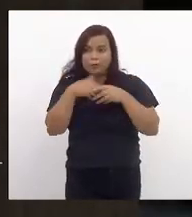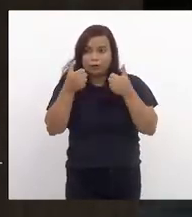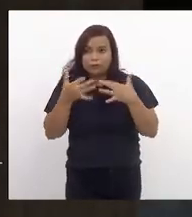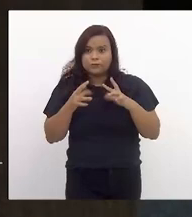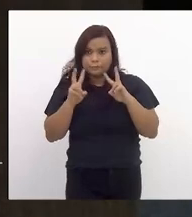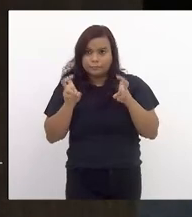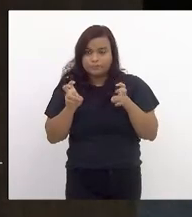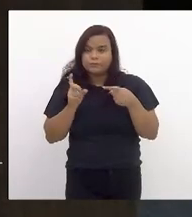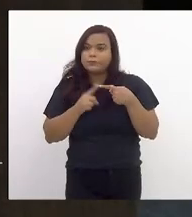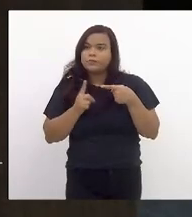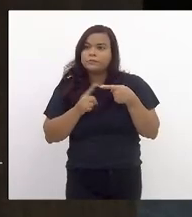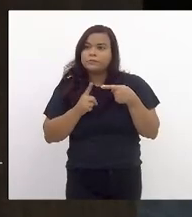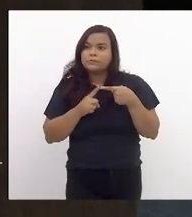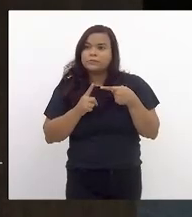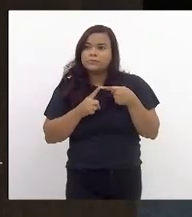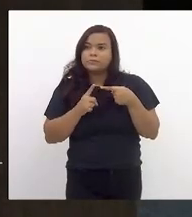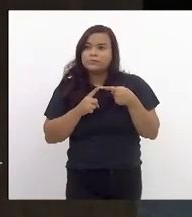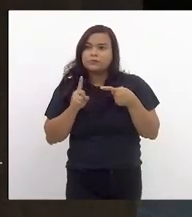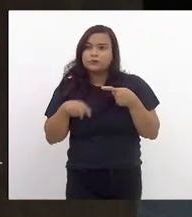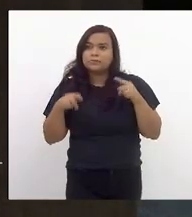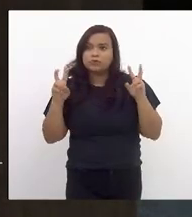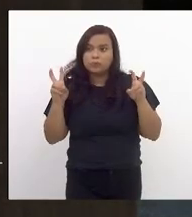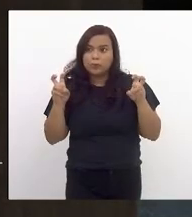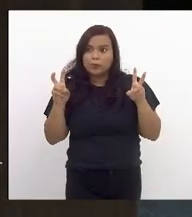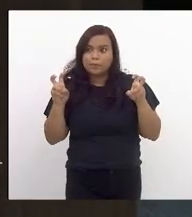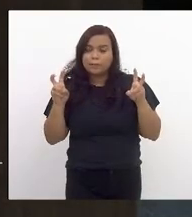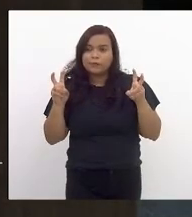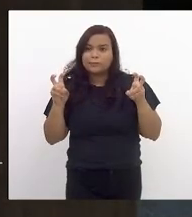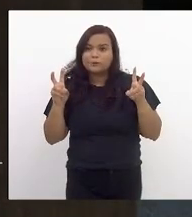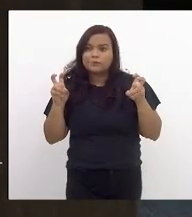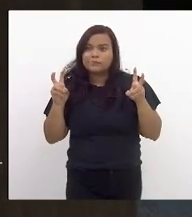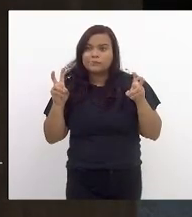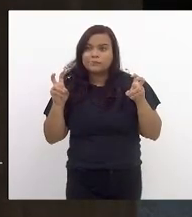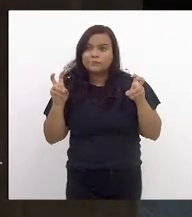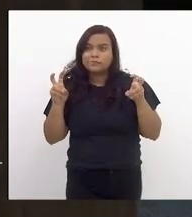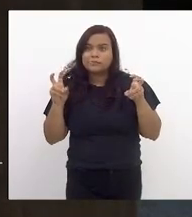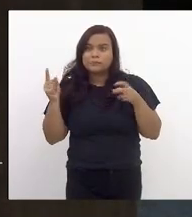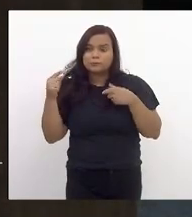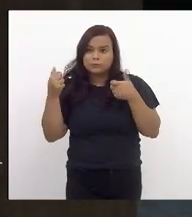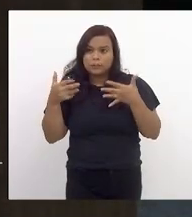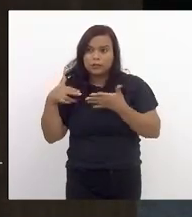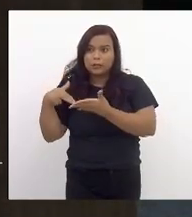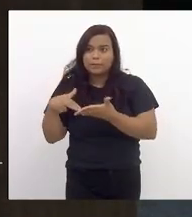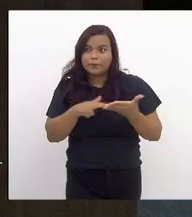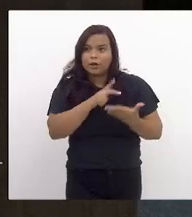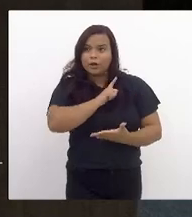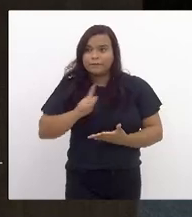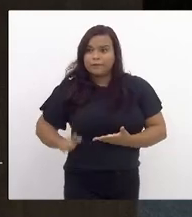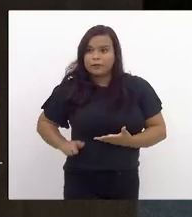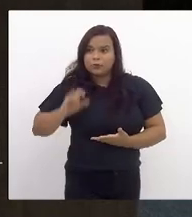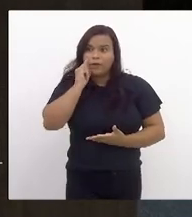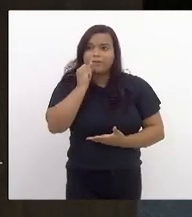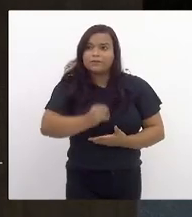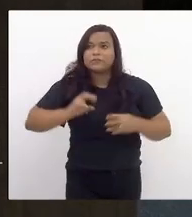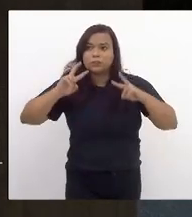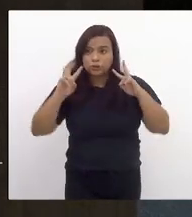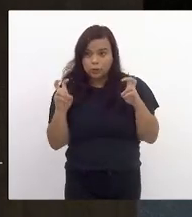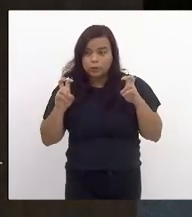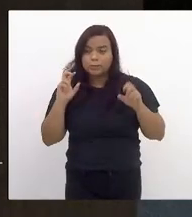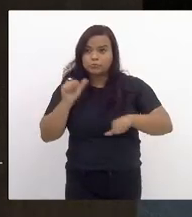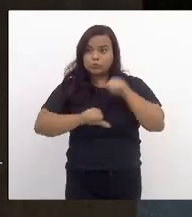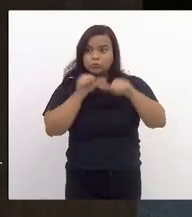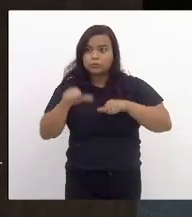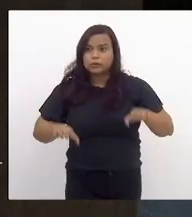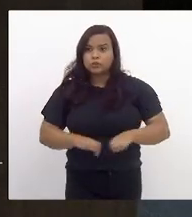primeira é em relação à mensagem apresentada, encaminhada pelo governador, sobre a reestruturação